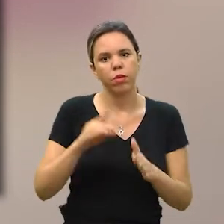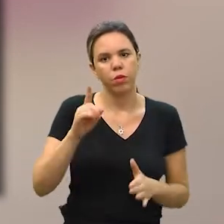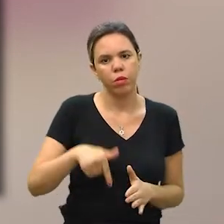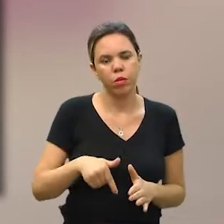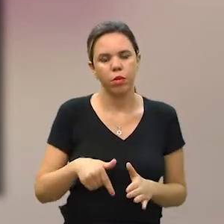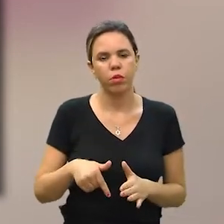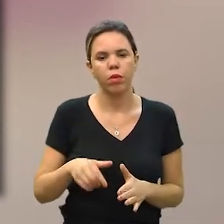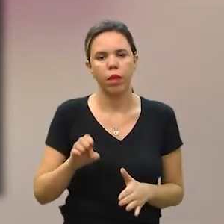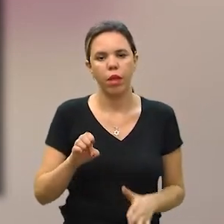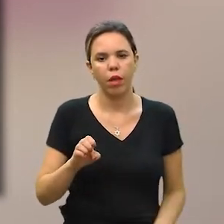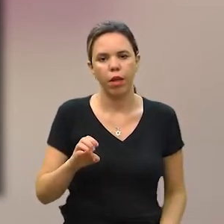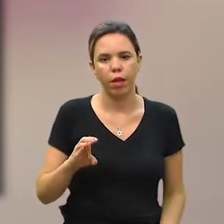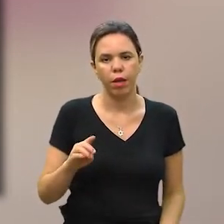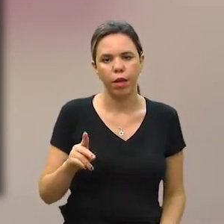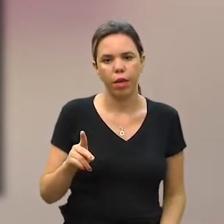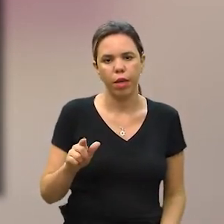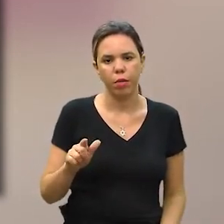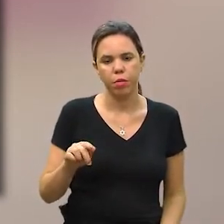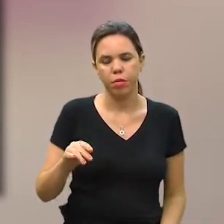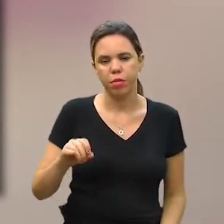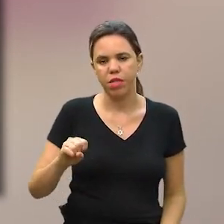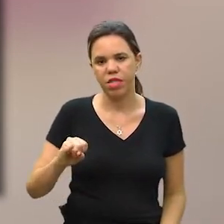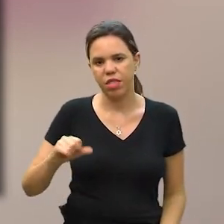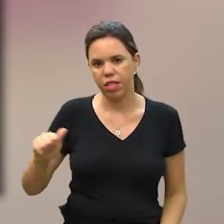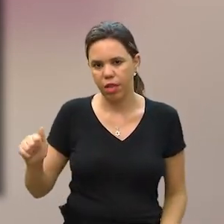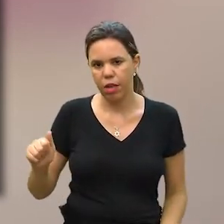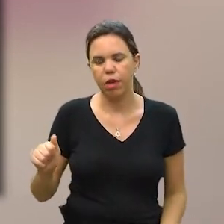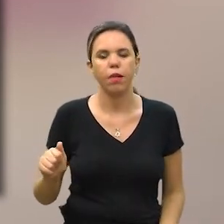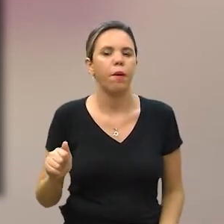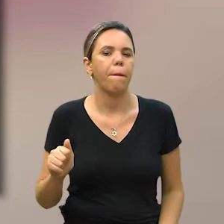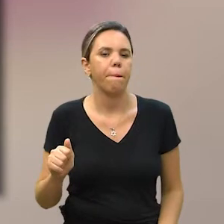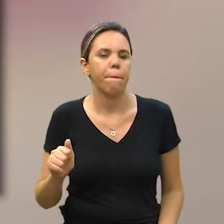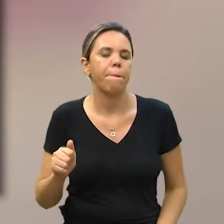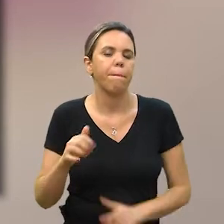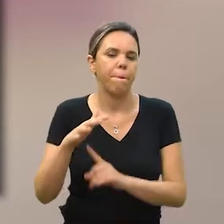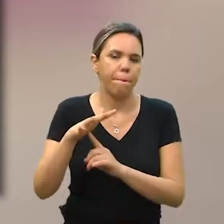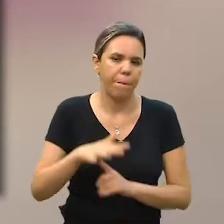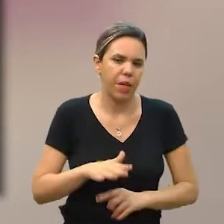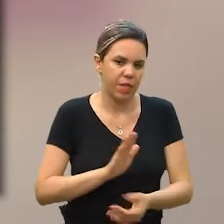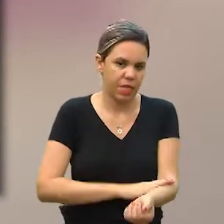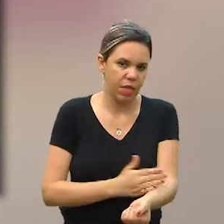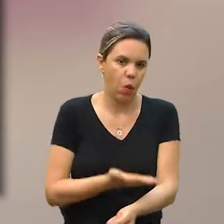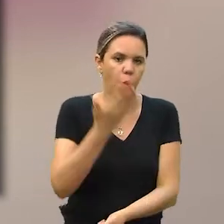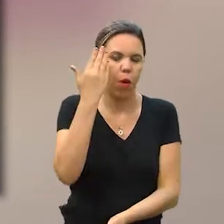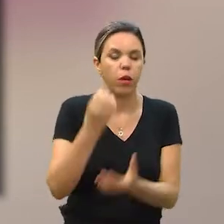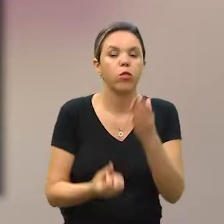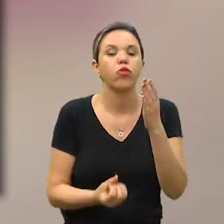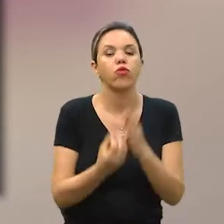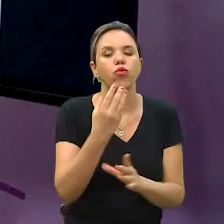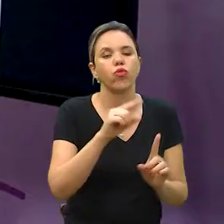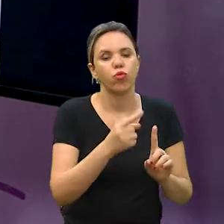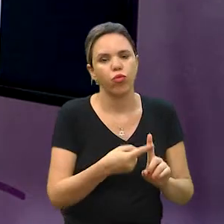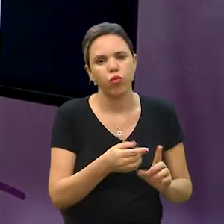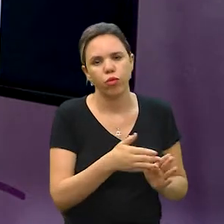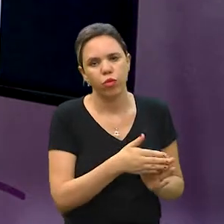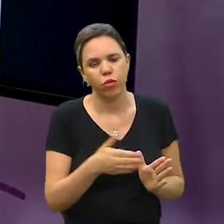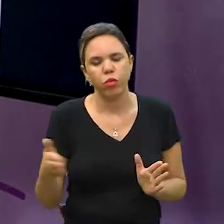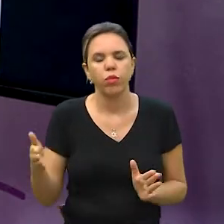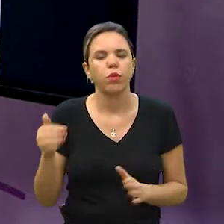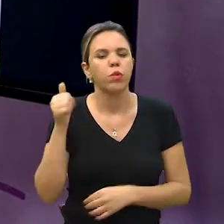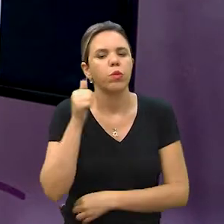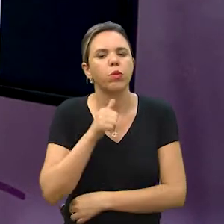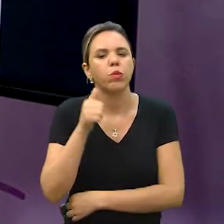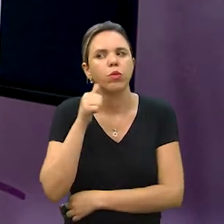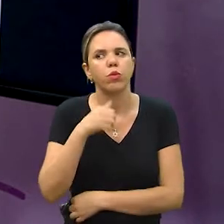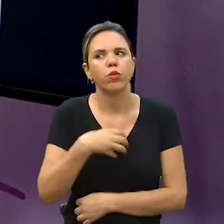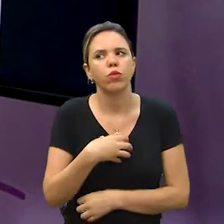placentária é a pré-eclâmpsia, ou seja, é a pressão alta que surge na gravidez. E doutora, o que